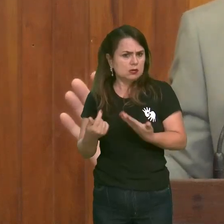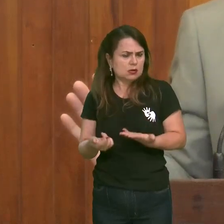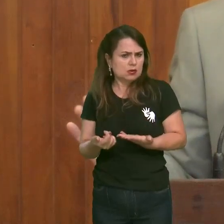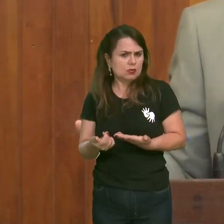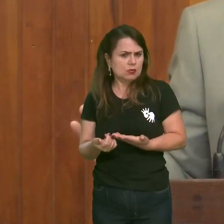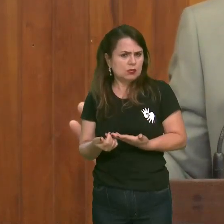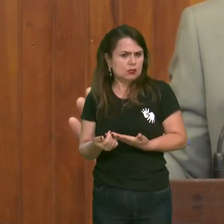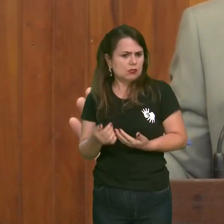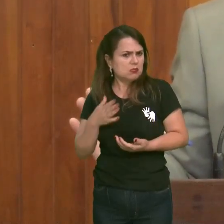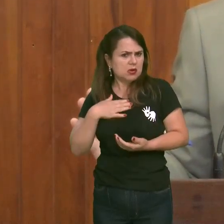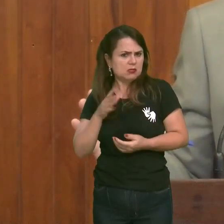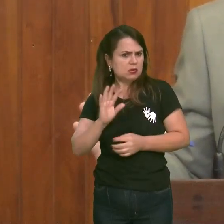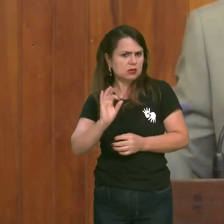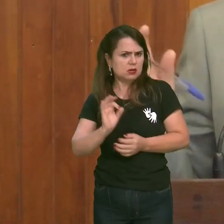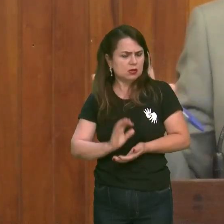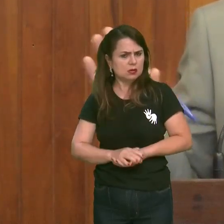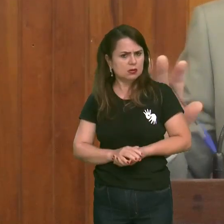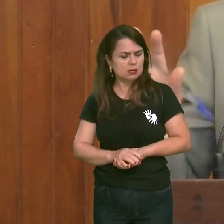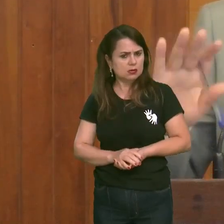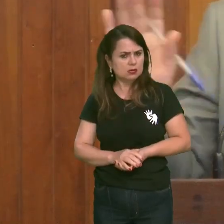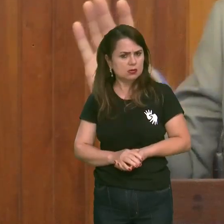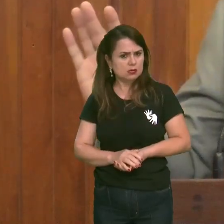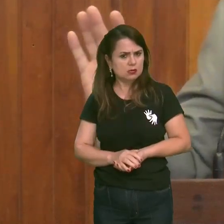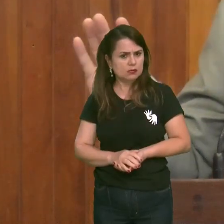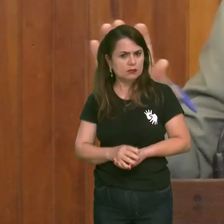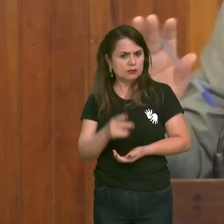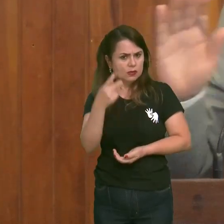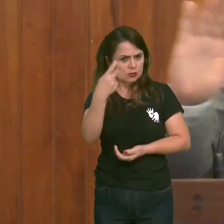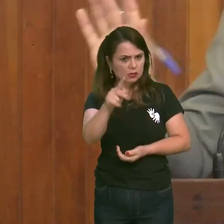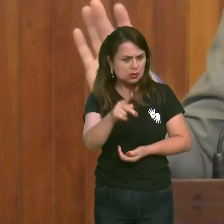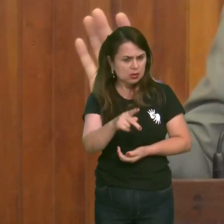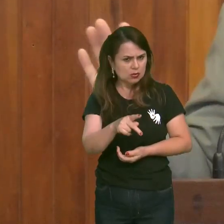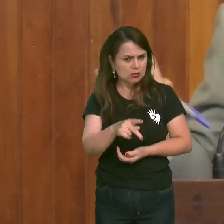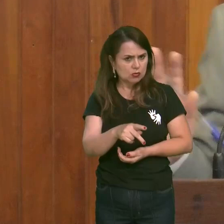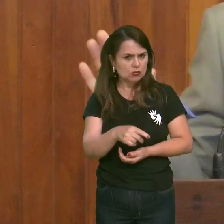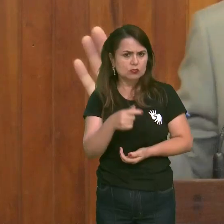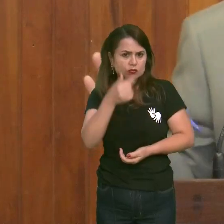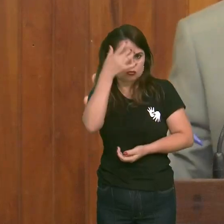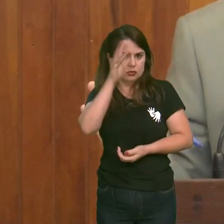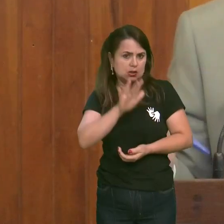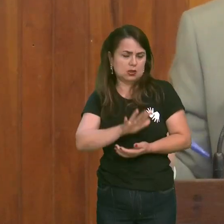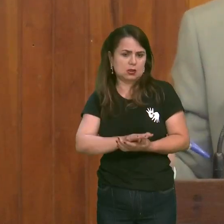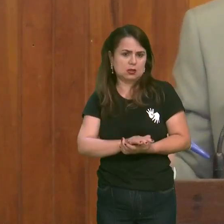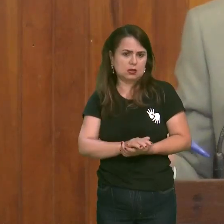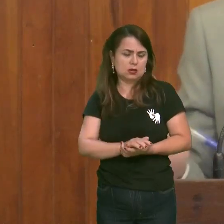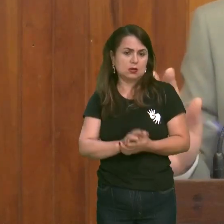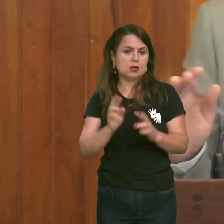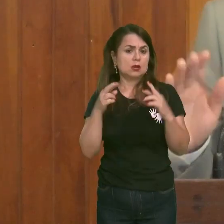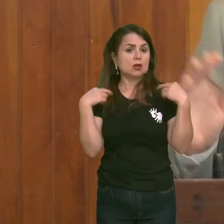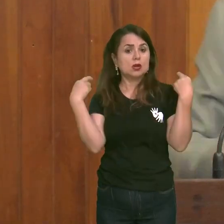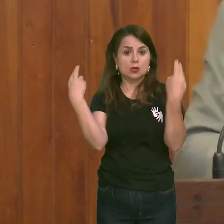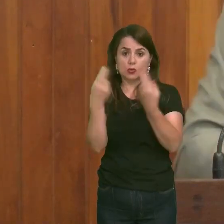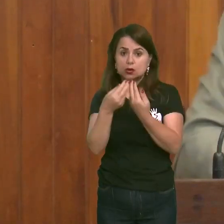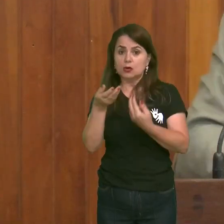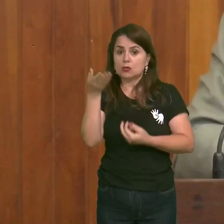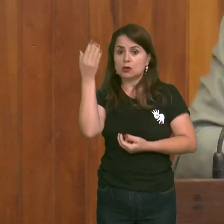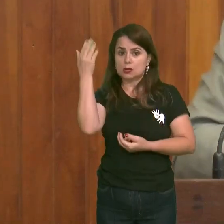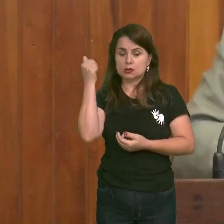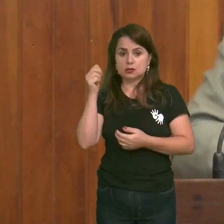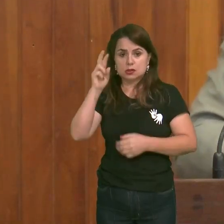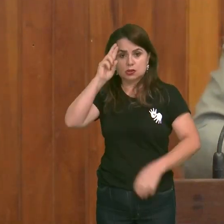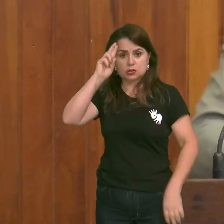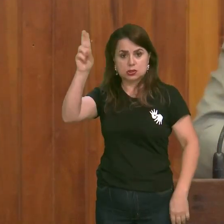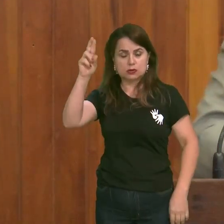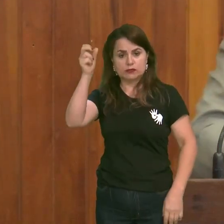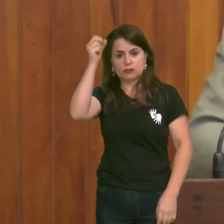não colocou eu só te colocou em outro lugar na reunião não vi chefe de gabinete falar o que tem que